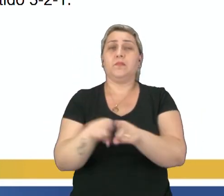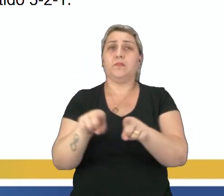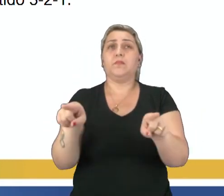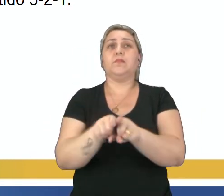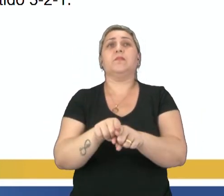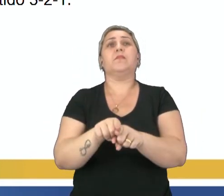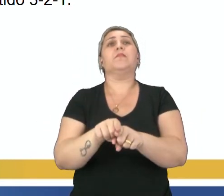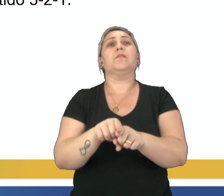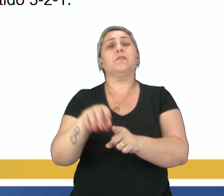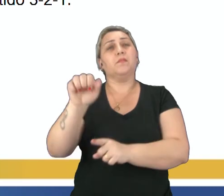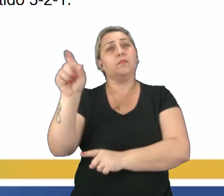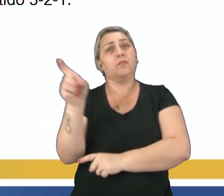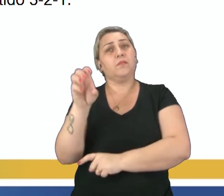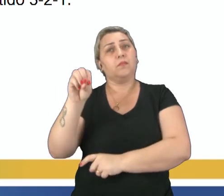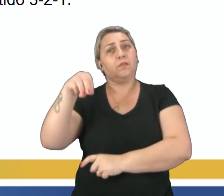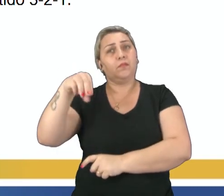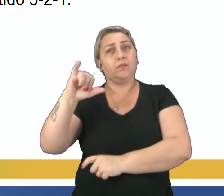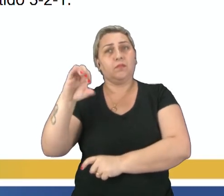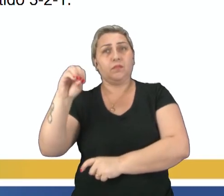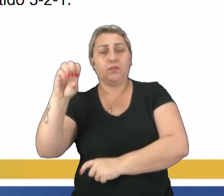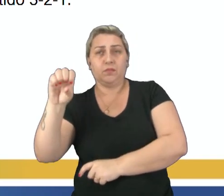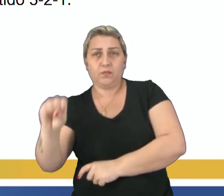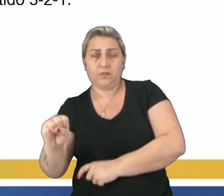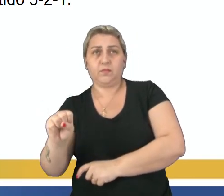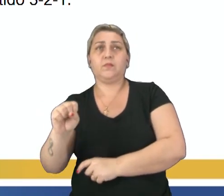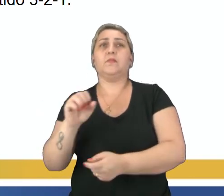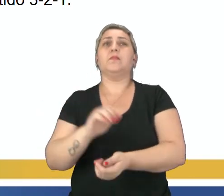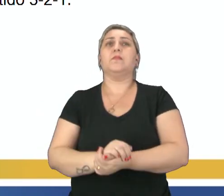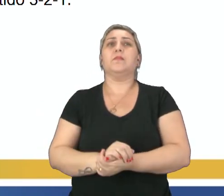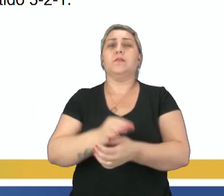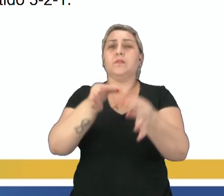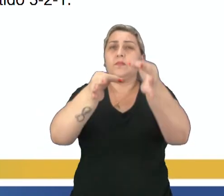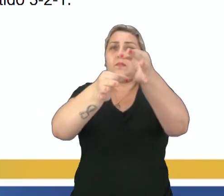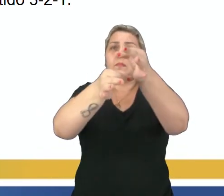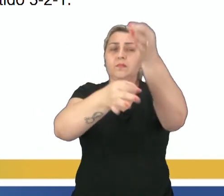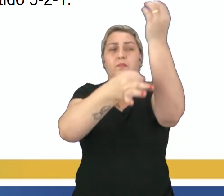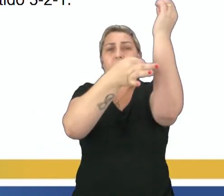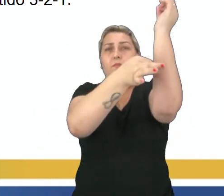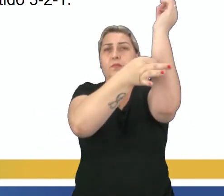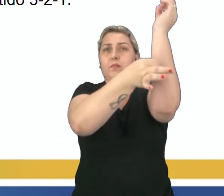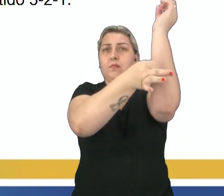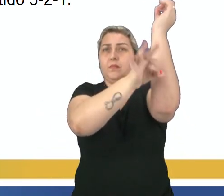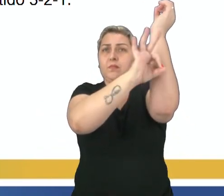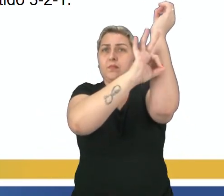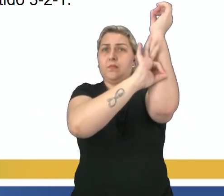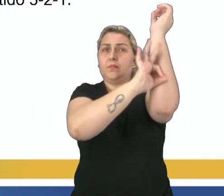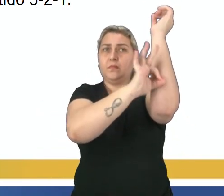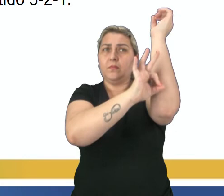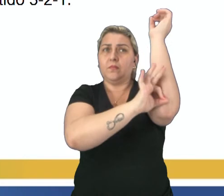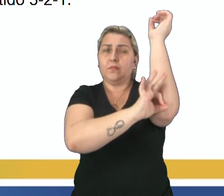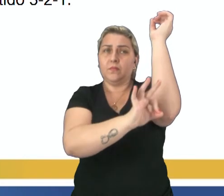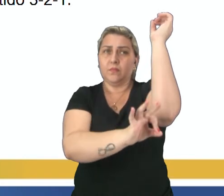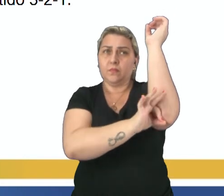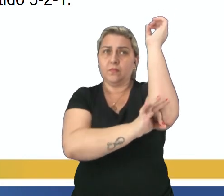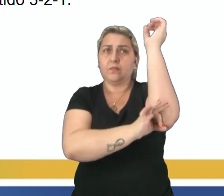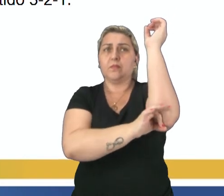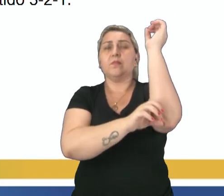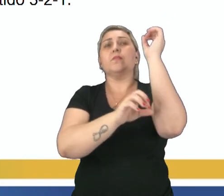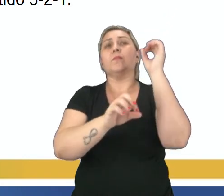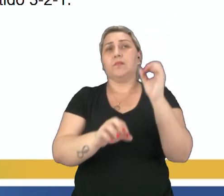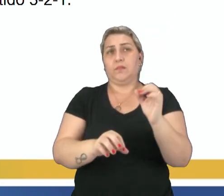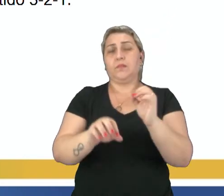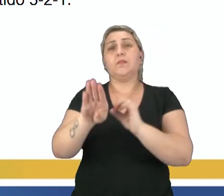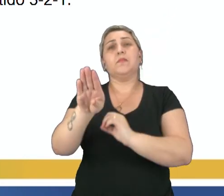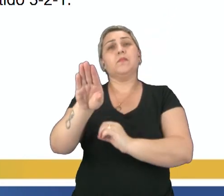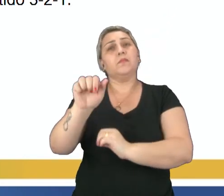marque a alternativa correta. Lembra que eu falei para vocês, né? O neurônio, ele é a célula principal do sistema nervoso,